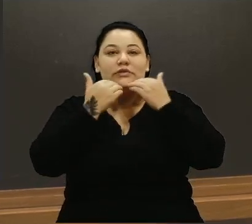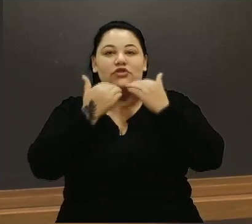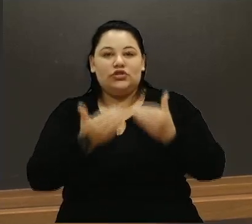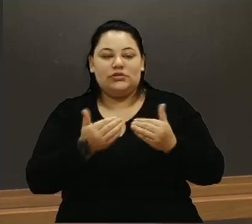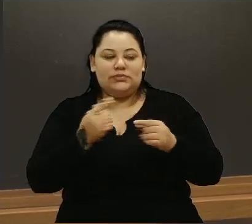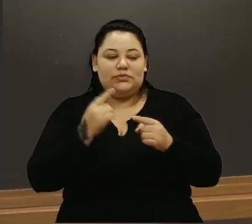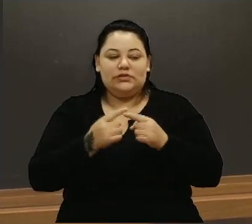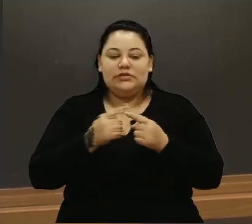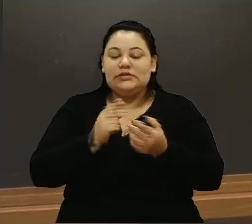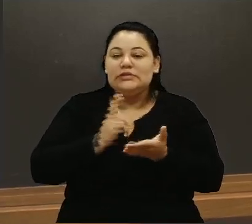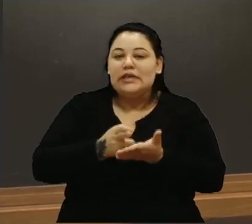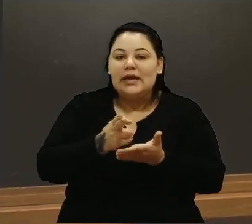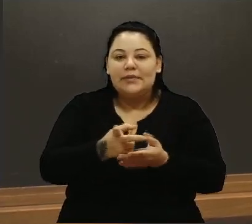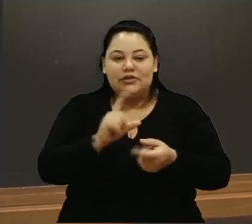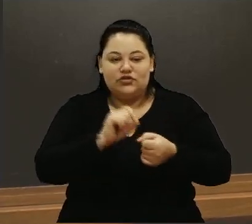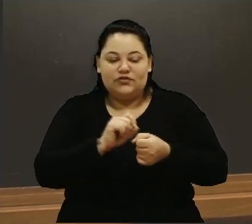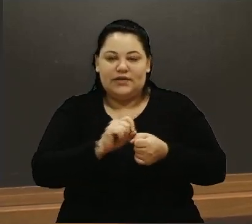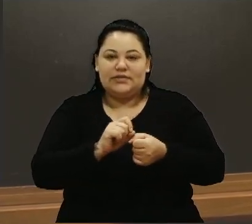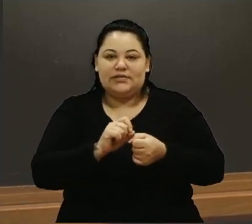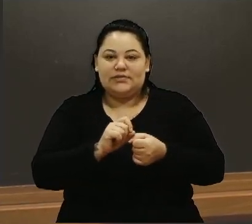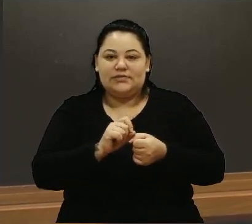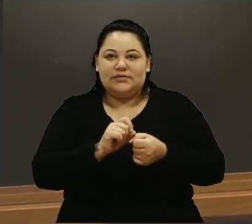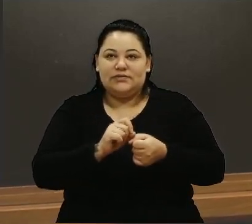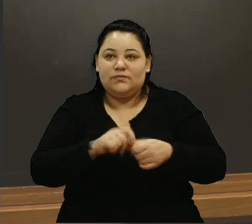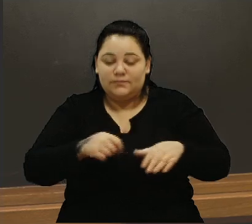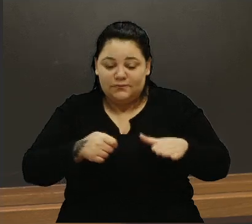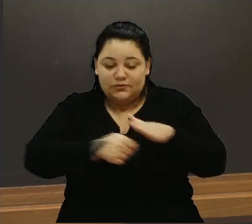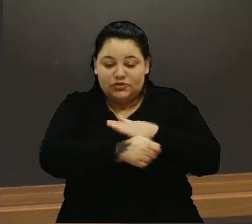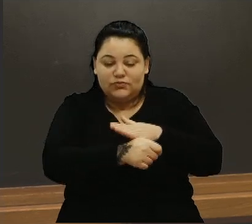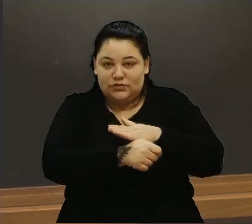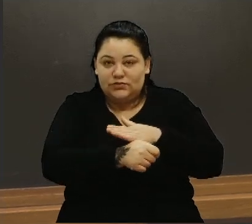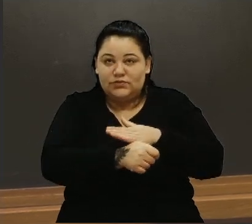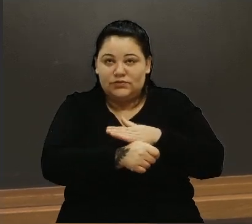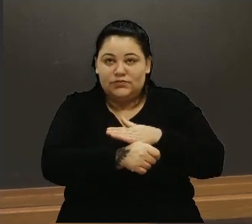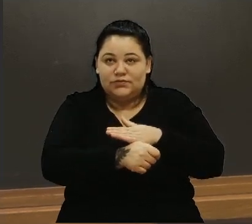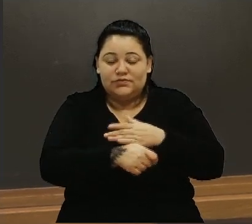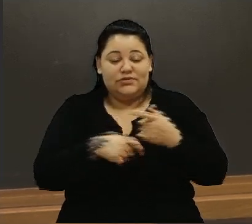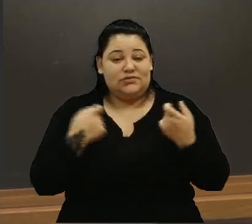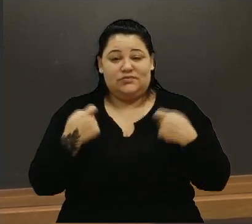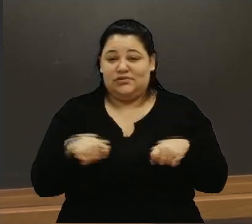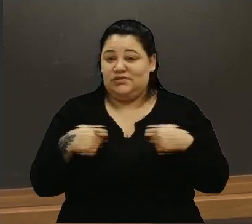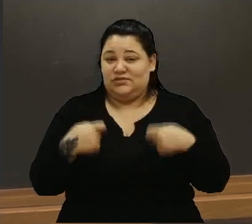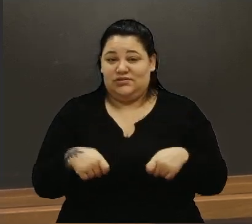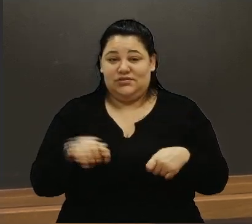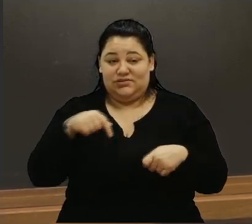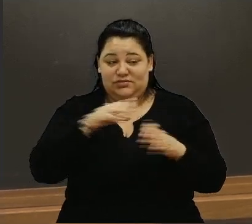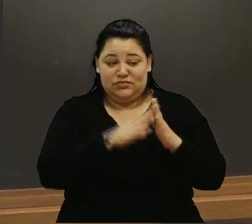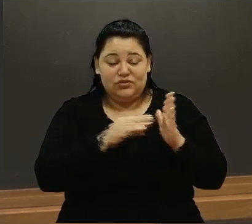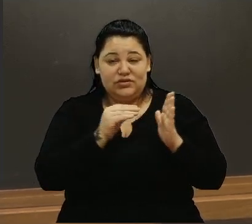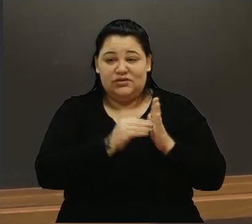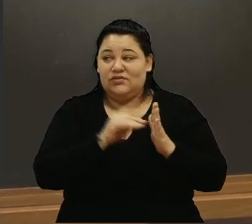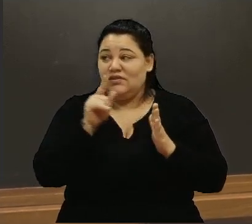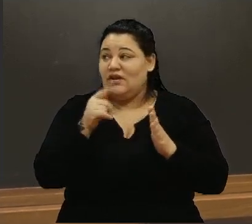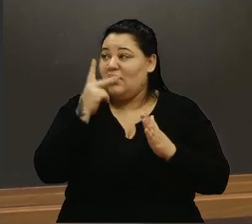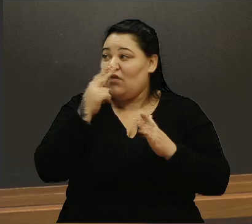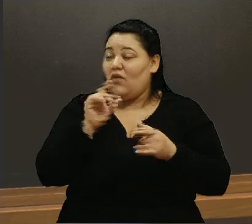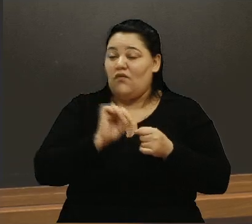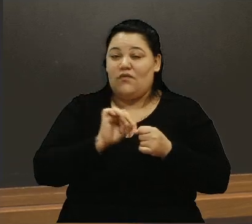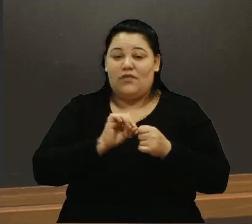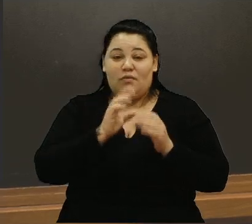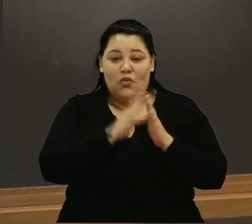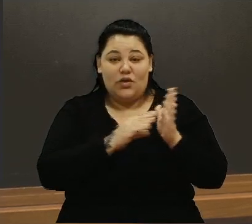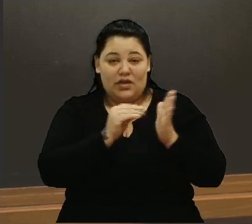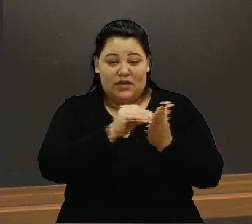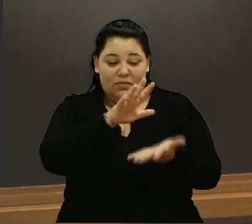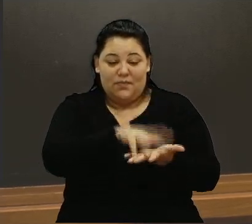toda vez que a gente promove um investimento desnecessário desse modelo, e a mesma coisa com o modelo das matrículas, que